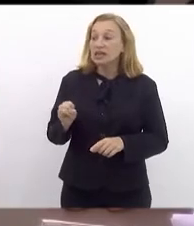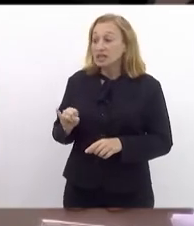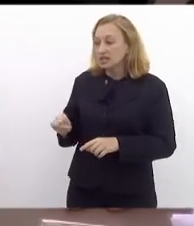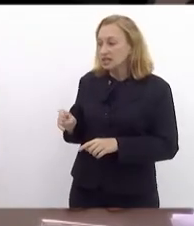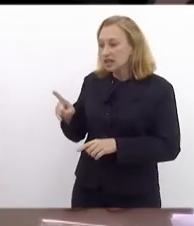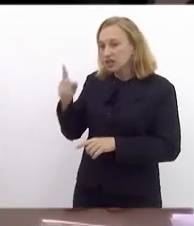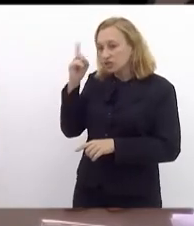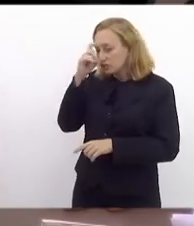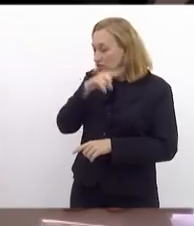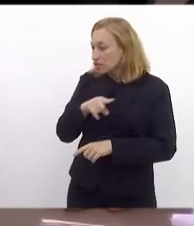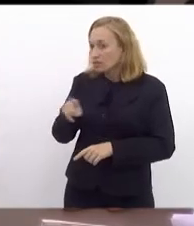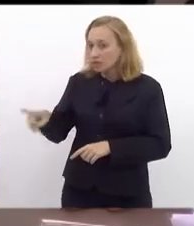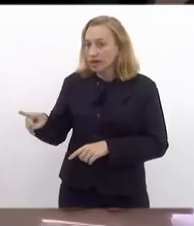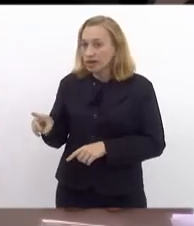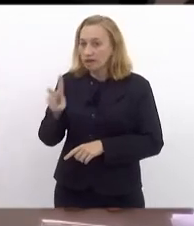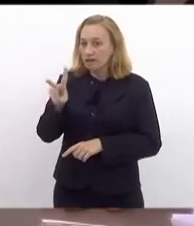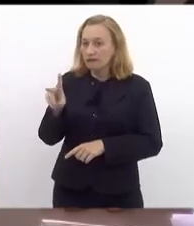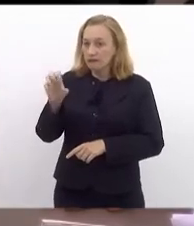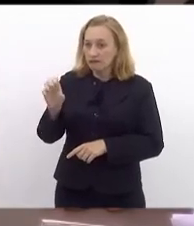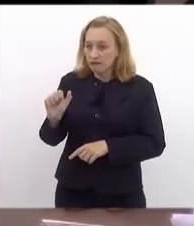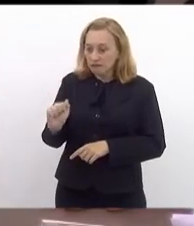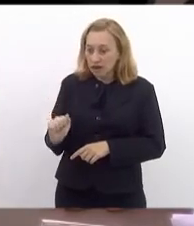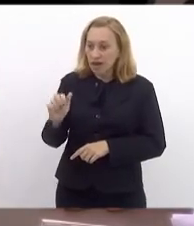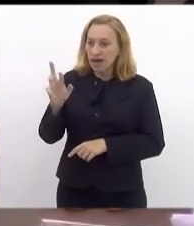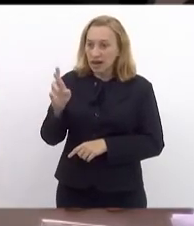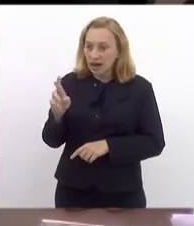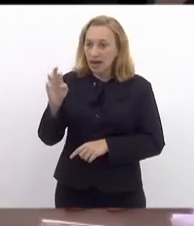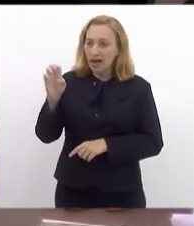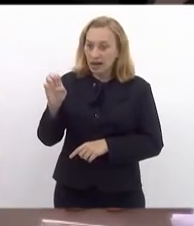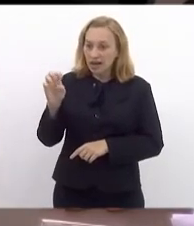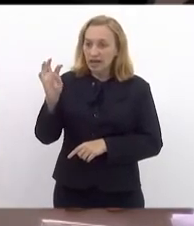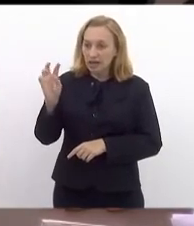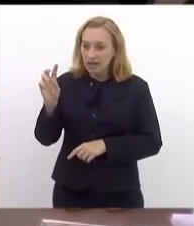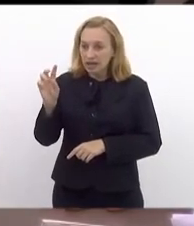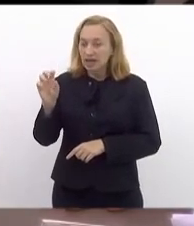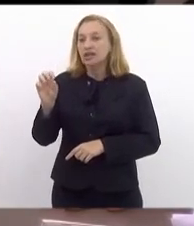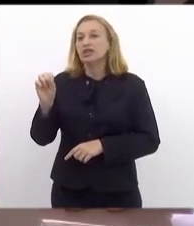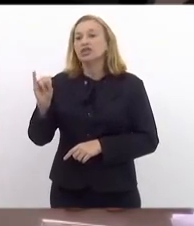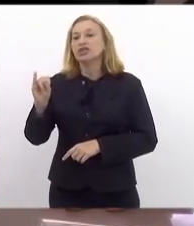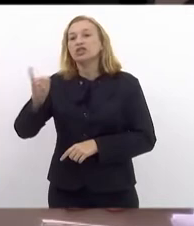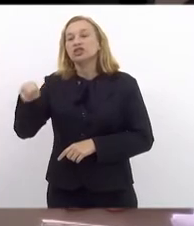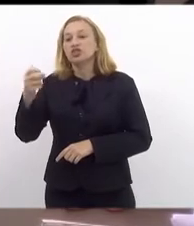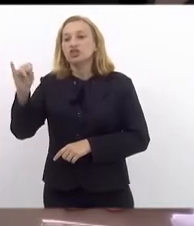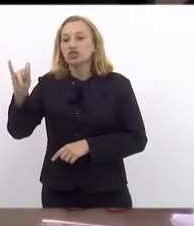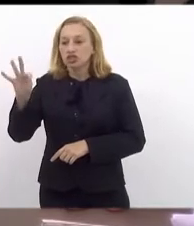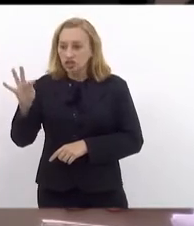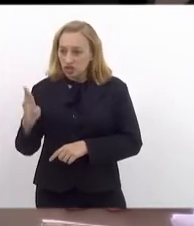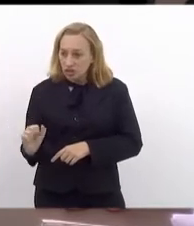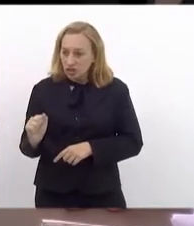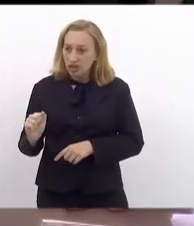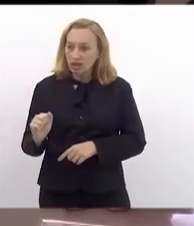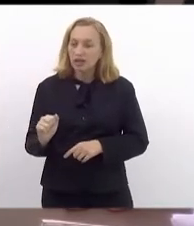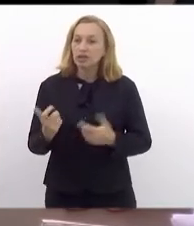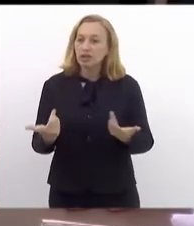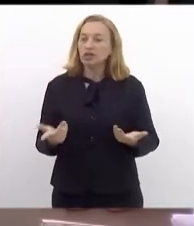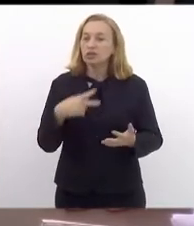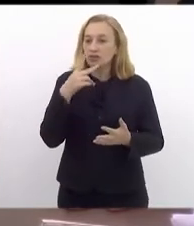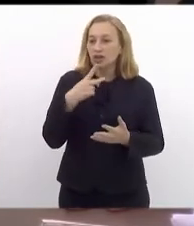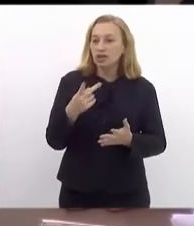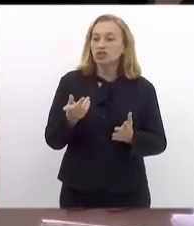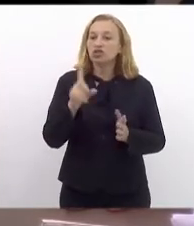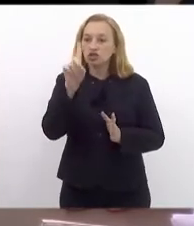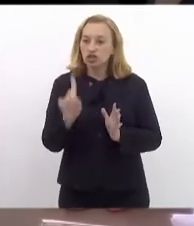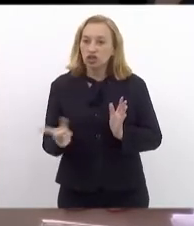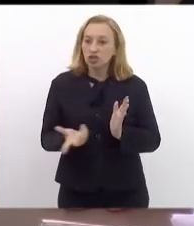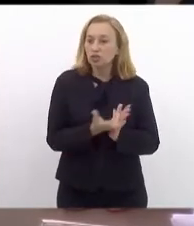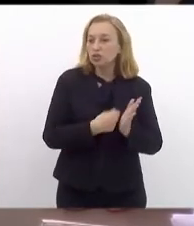para ele e aí tô falando enquanto o governo do estado no espírito realmente do desenvolvimento né porque em direito tributário a gente